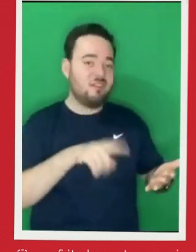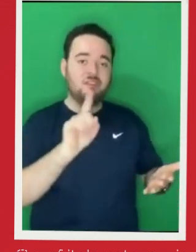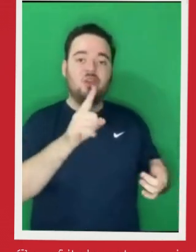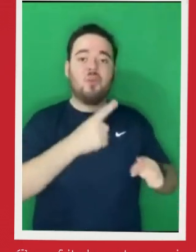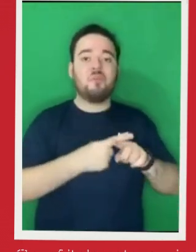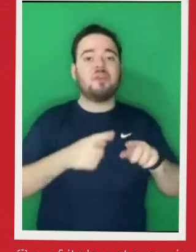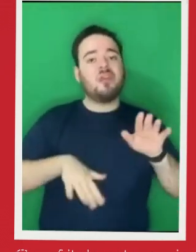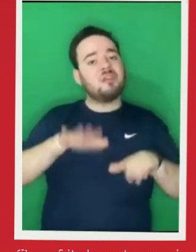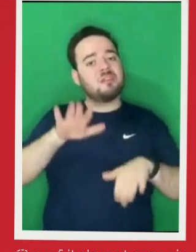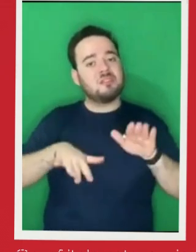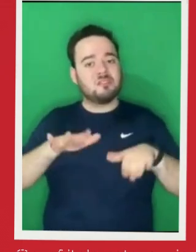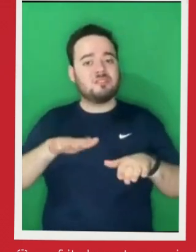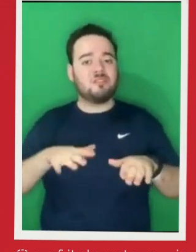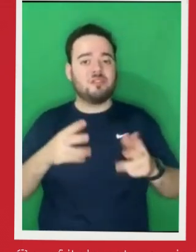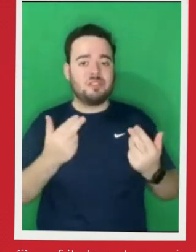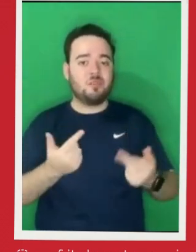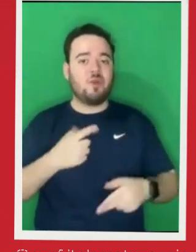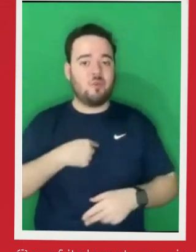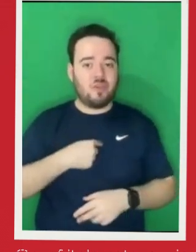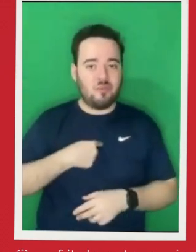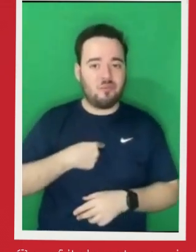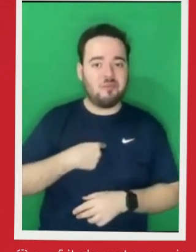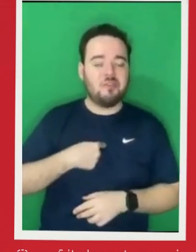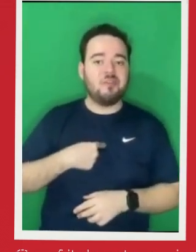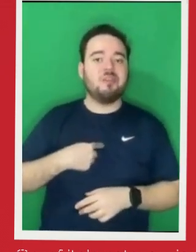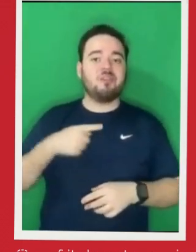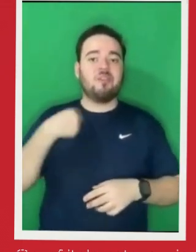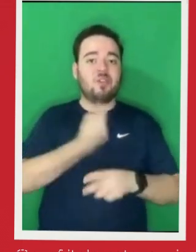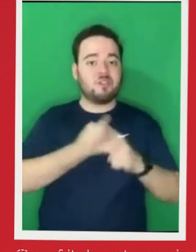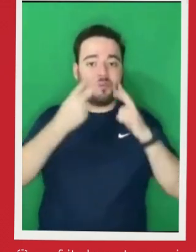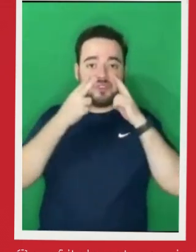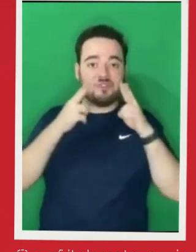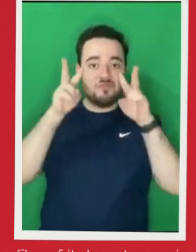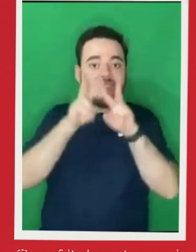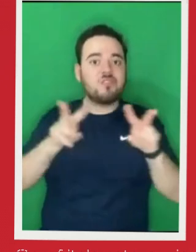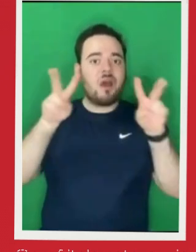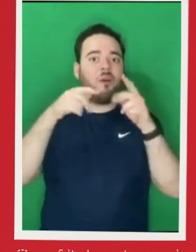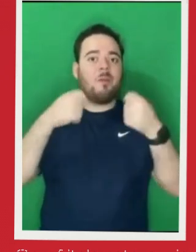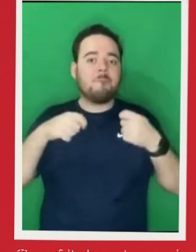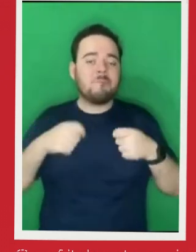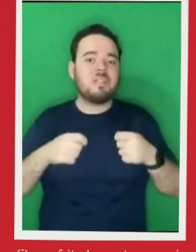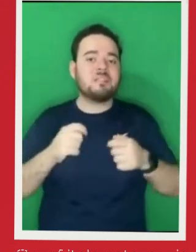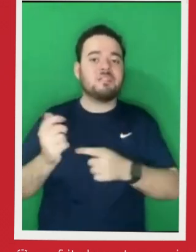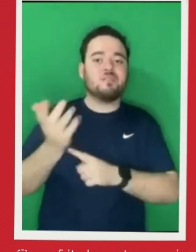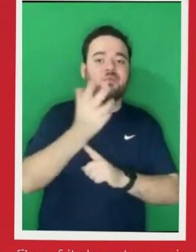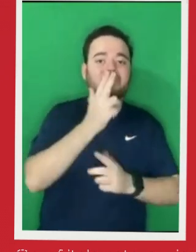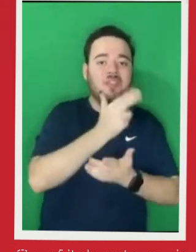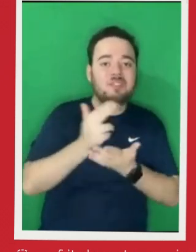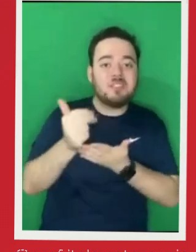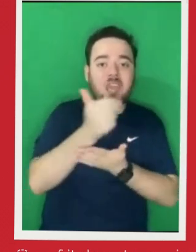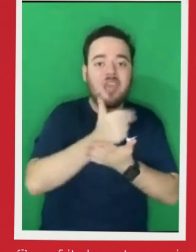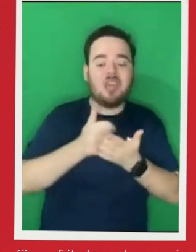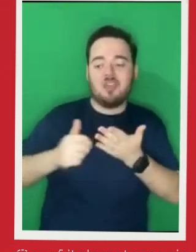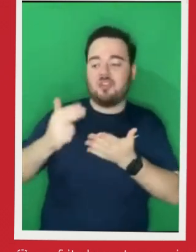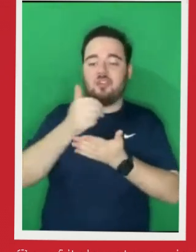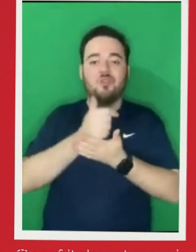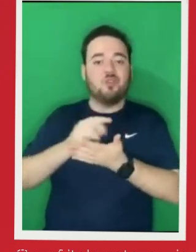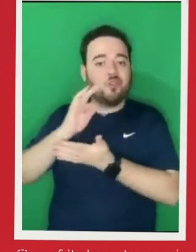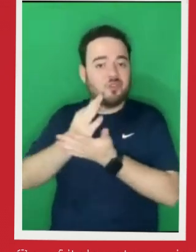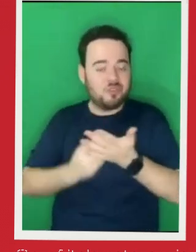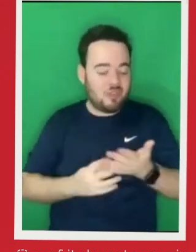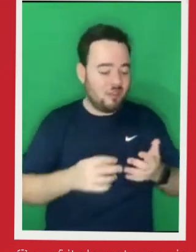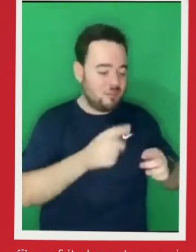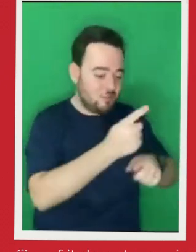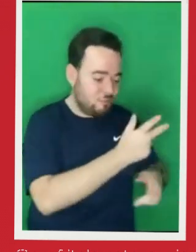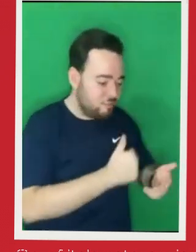porque algumas de nós, como eu, que somos muito visuais, você precisa fazer quase que desenhos, rabiscos no seu